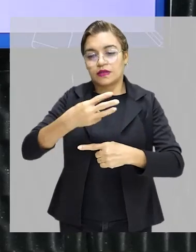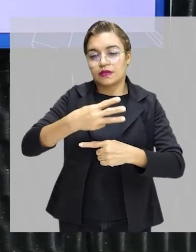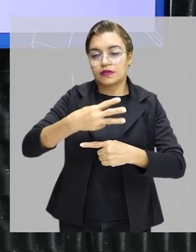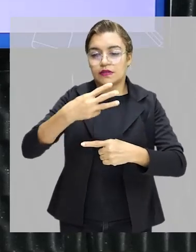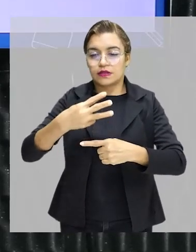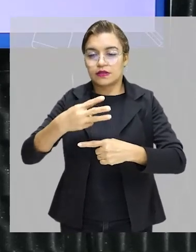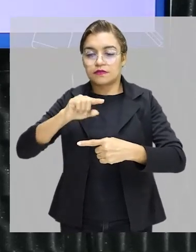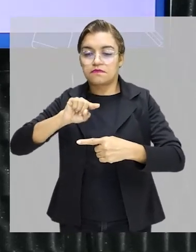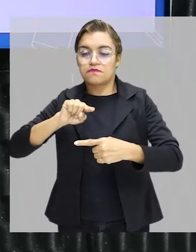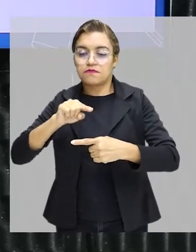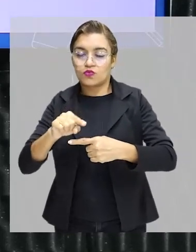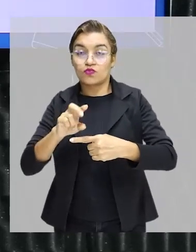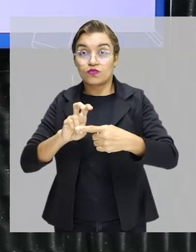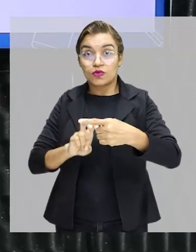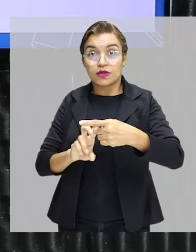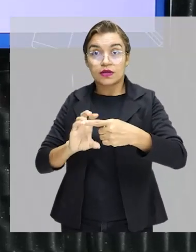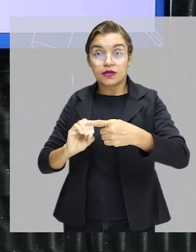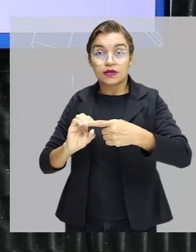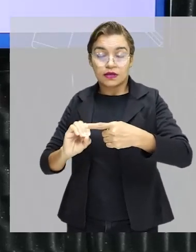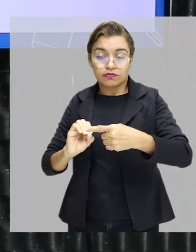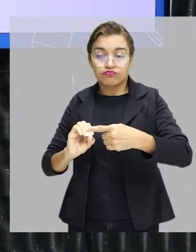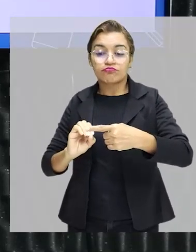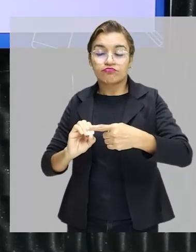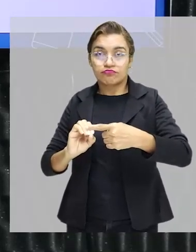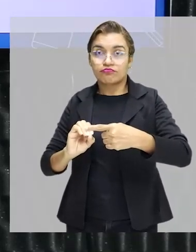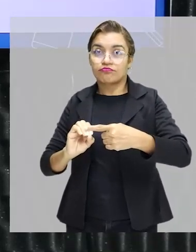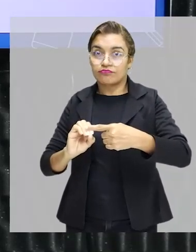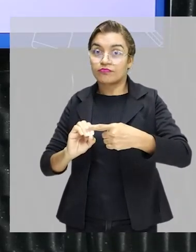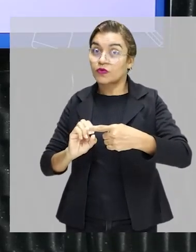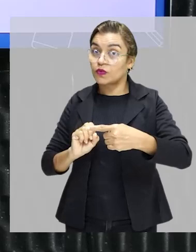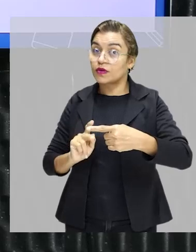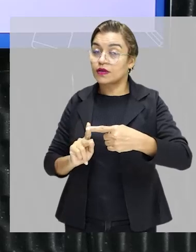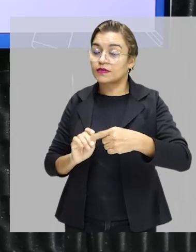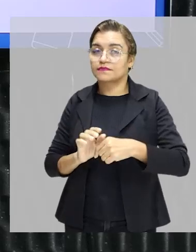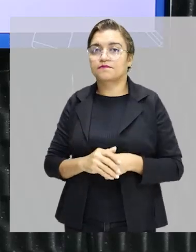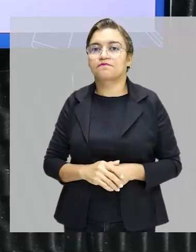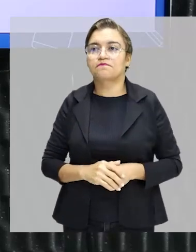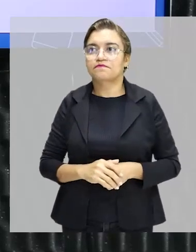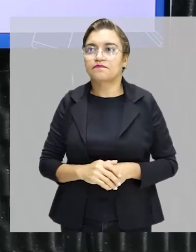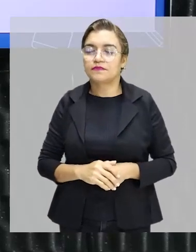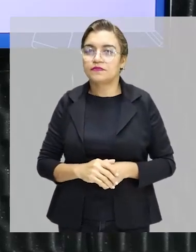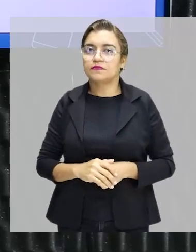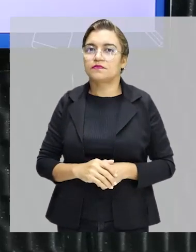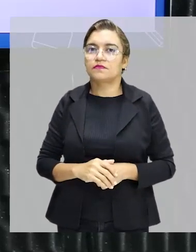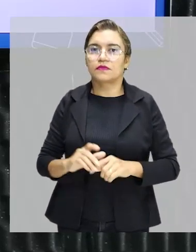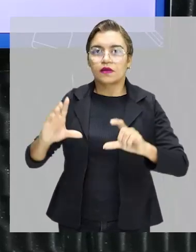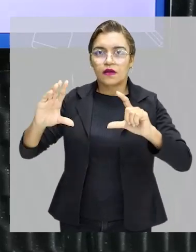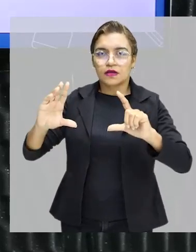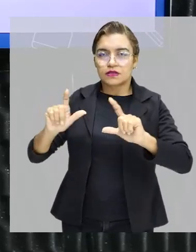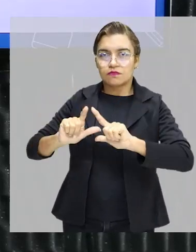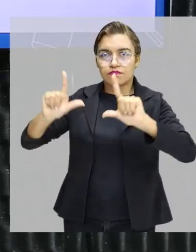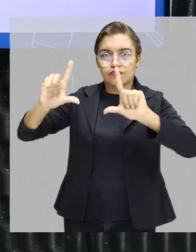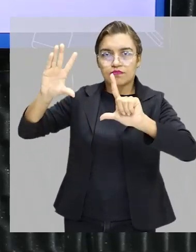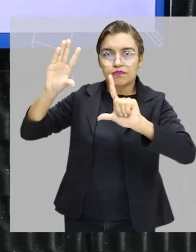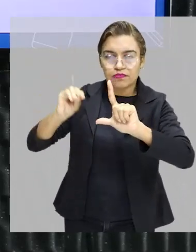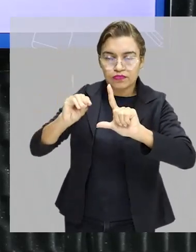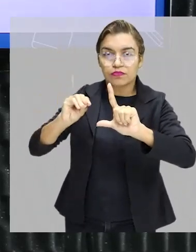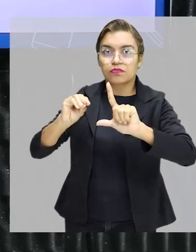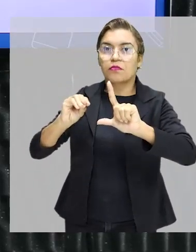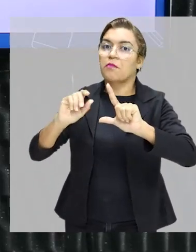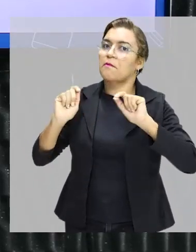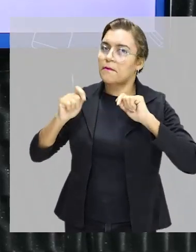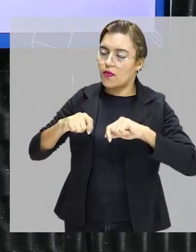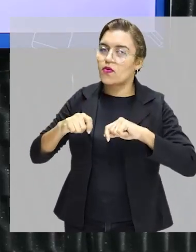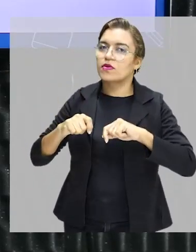33.000 dividido por 500, tudo bem? Acompanhe na turma. E se você quiser printar e tentar resolver em casa, show